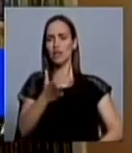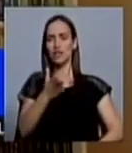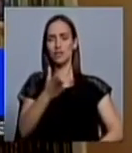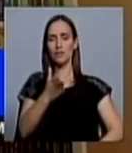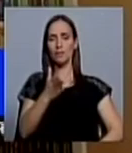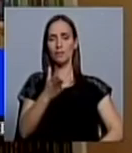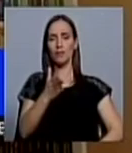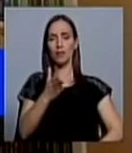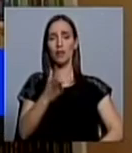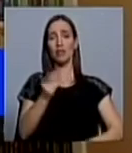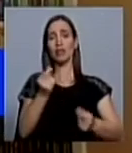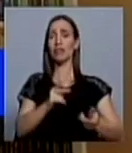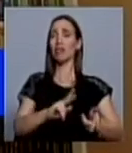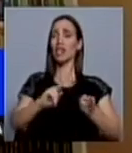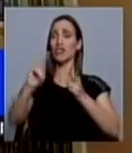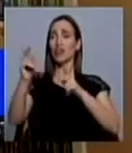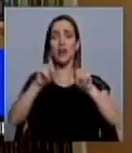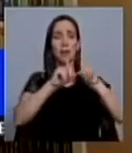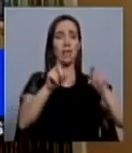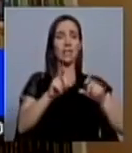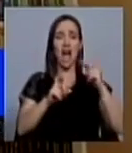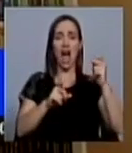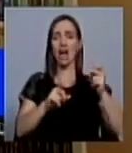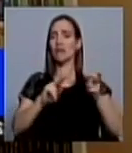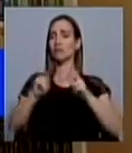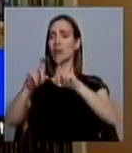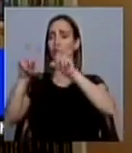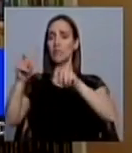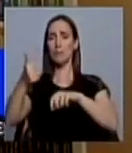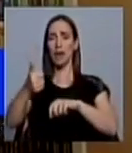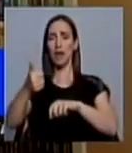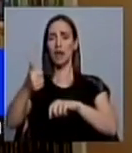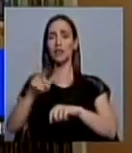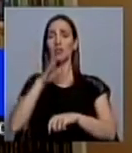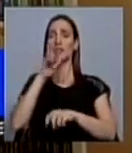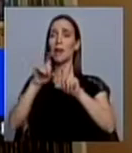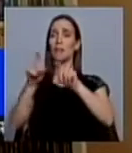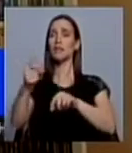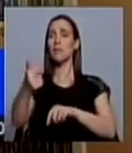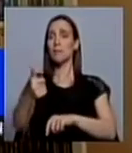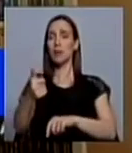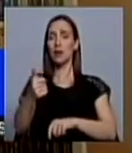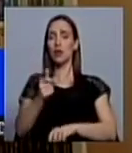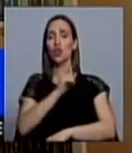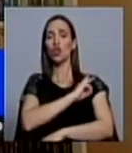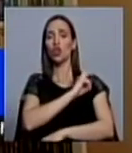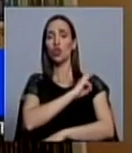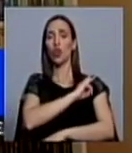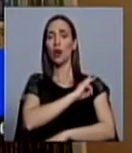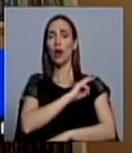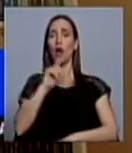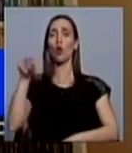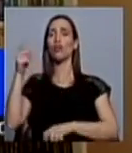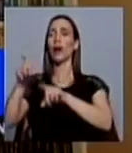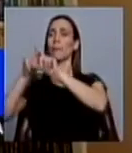faz uma transferência da empresa A para a empresa B e que a empresa B é detida pela empresa X e Y e, portanto,